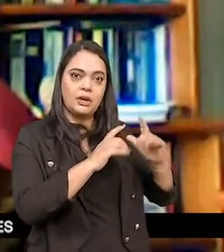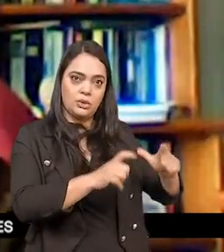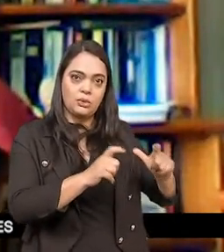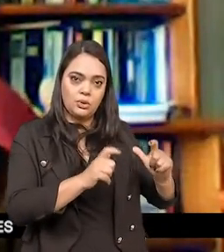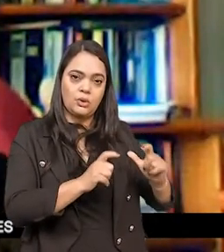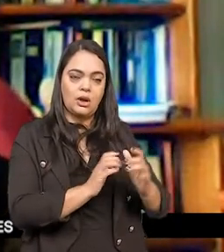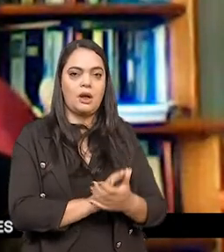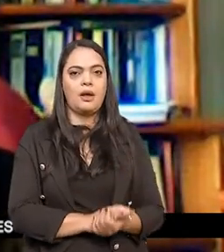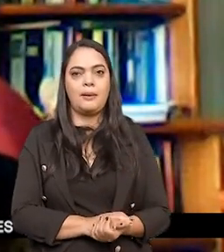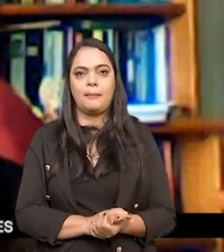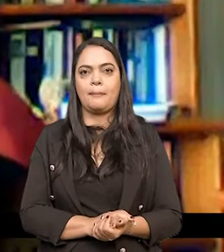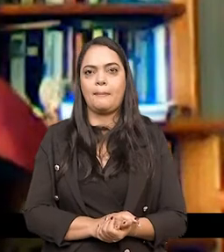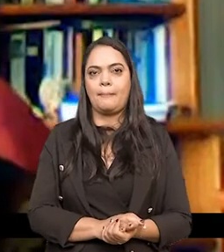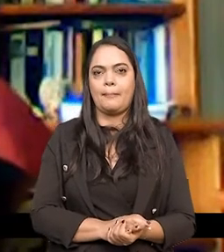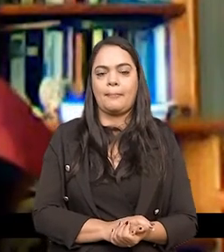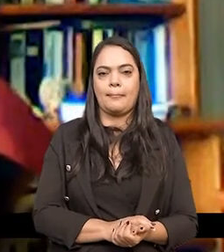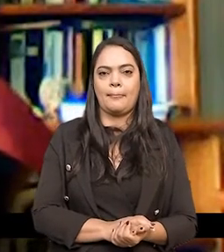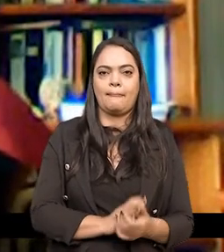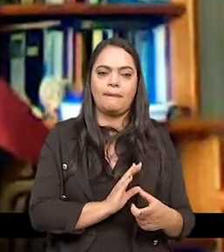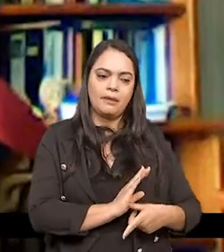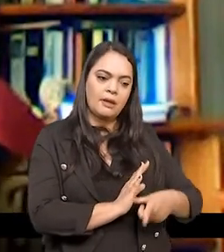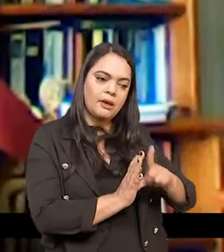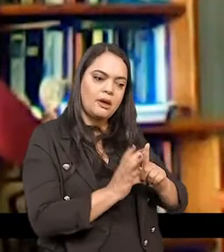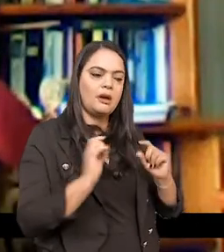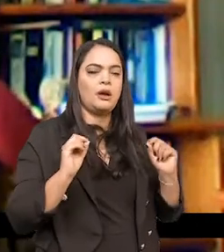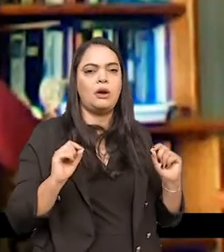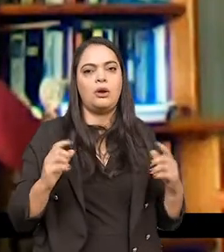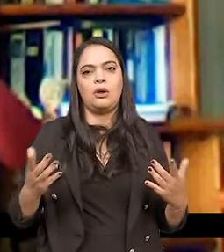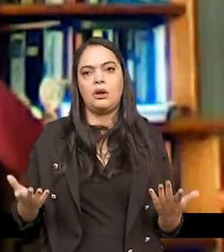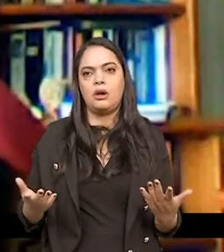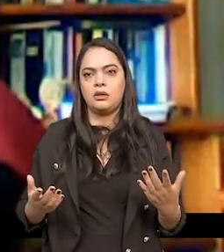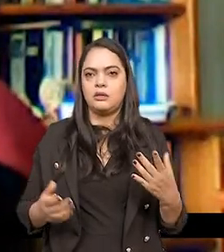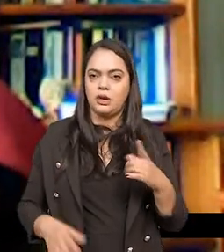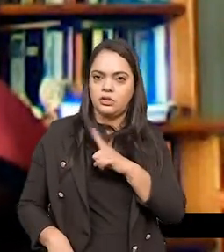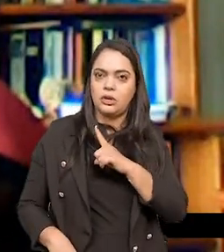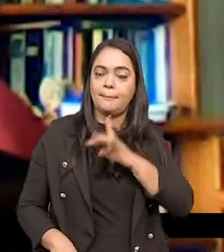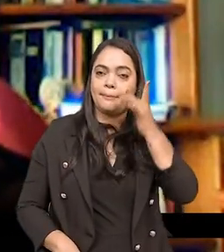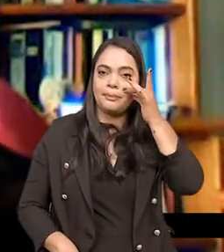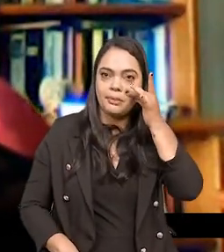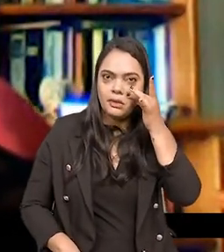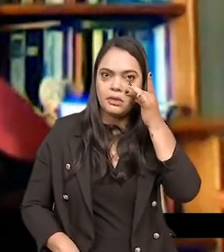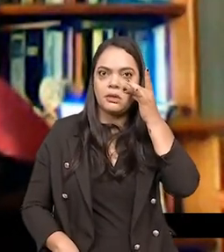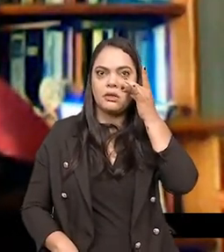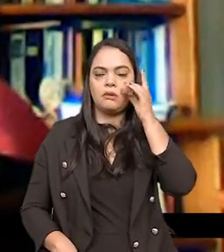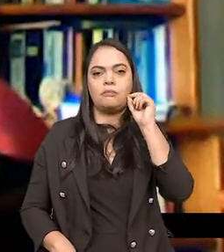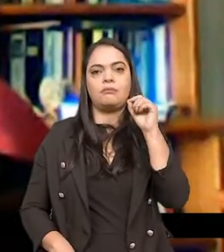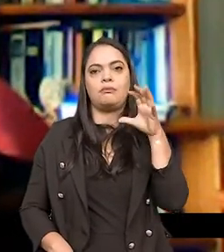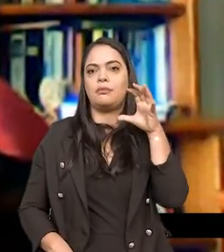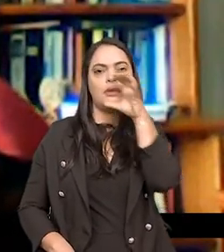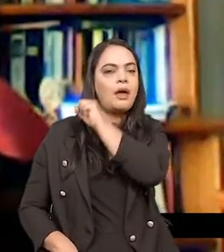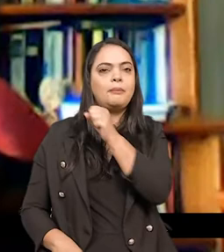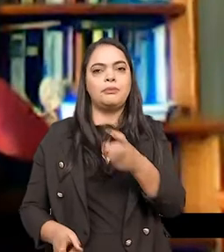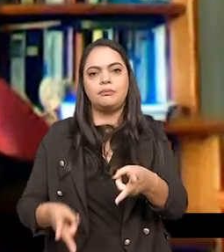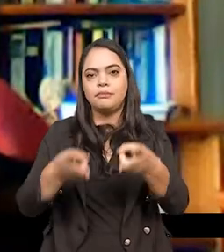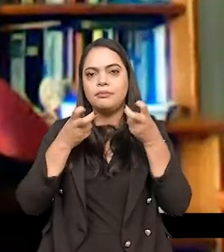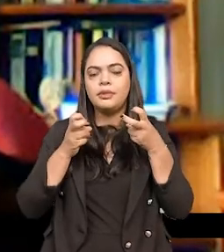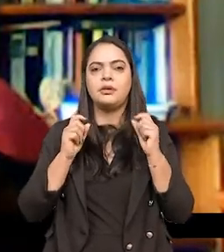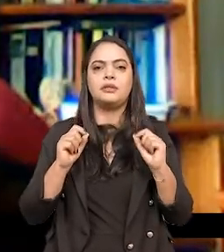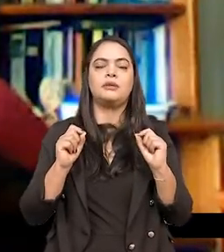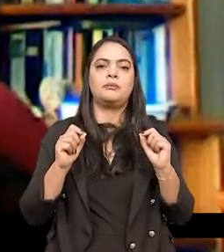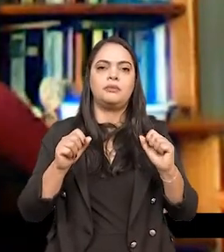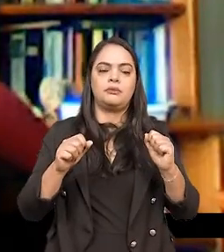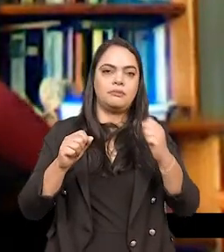quando voltarmos, eu dava antes, né, num aspecto presencial, tu logo enxerga